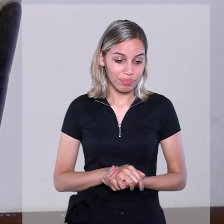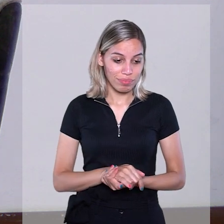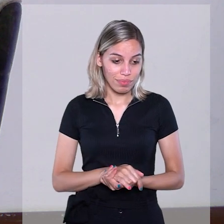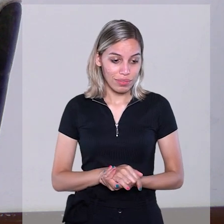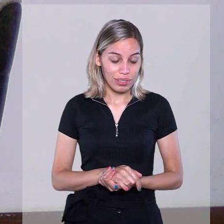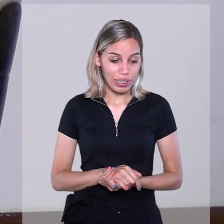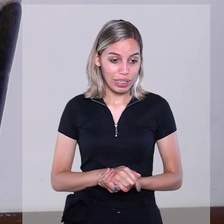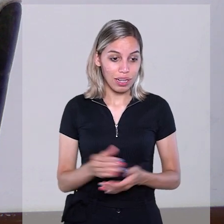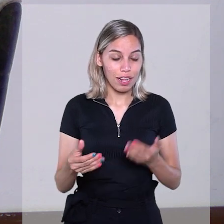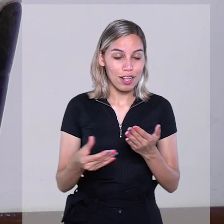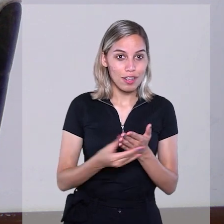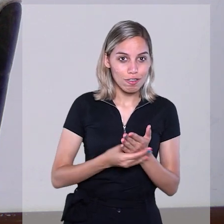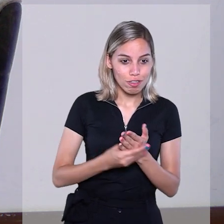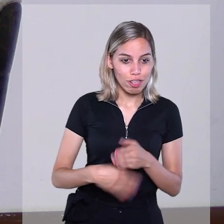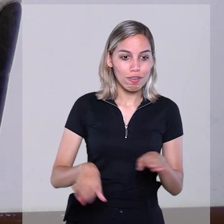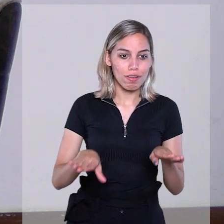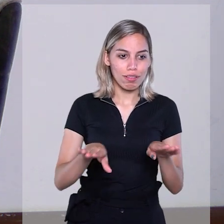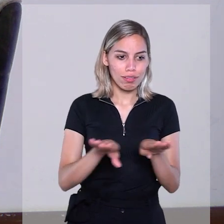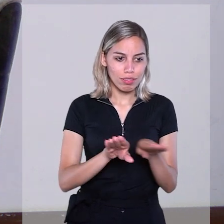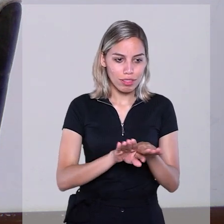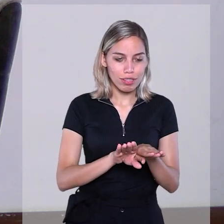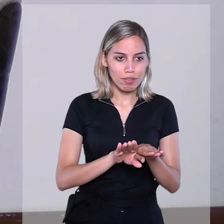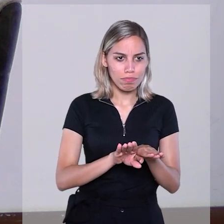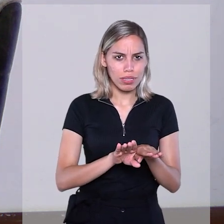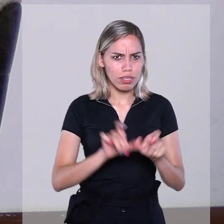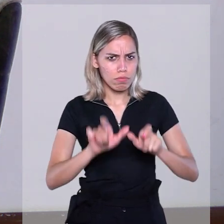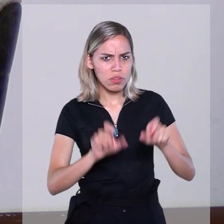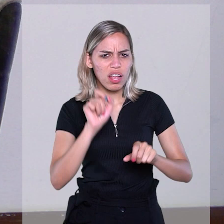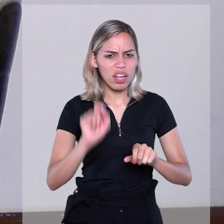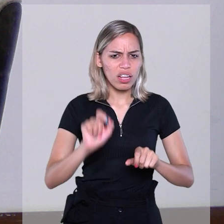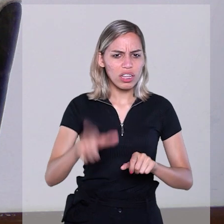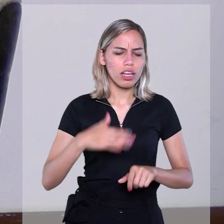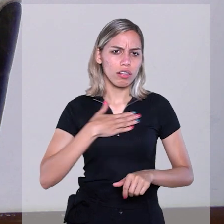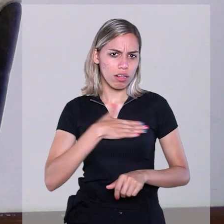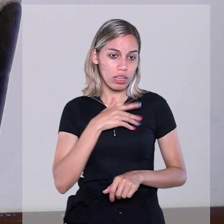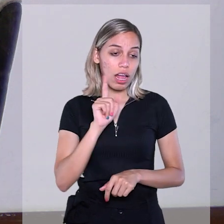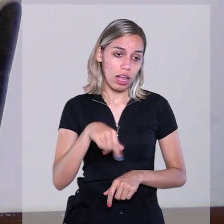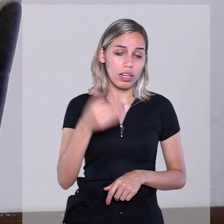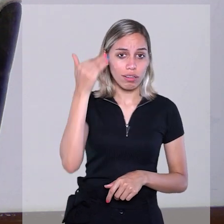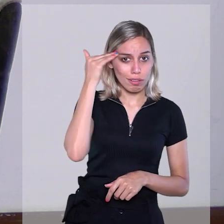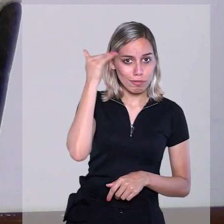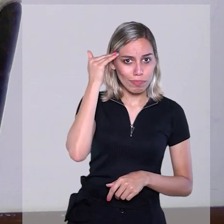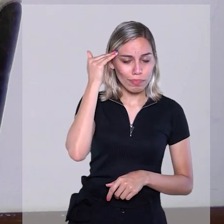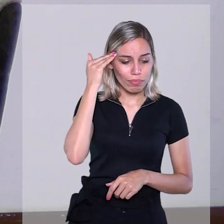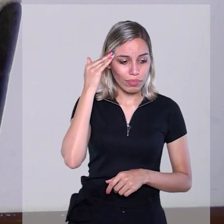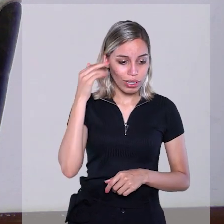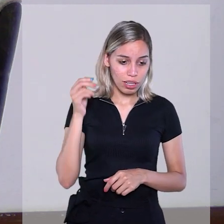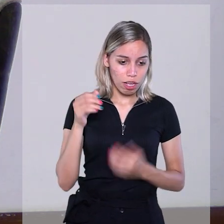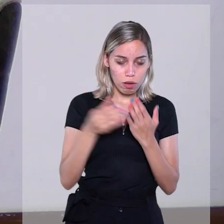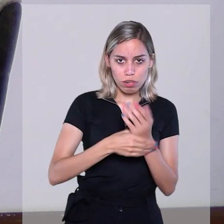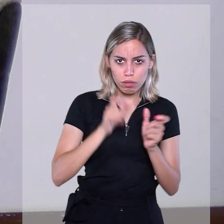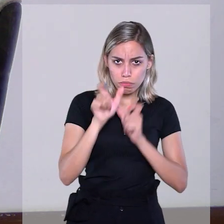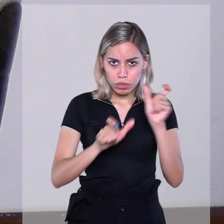voltado para esse mesmo público infanto-juvenil e juvenil. E o Palavrear foi inscrito